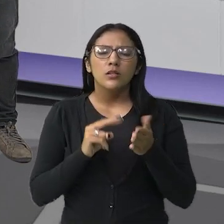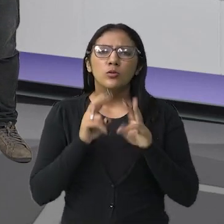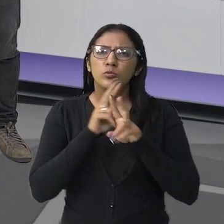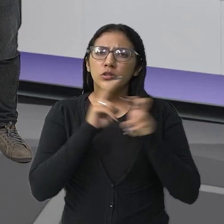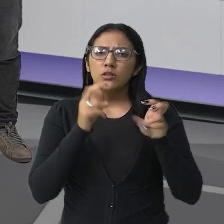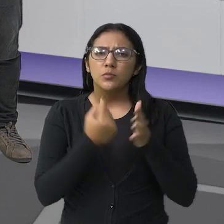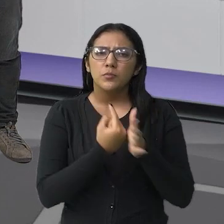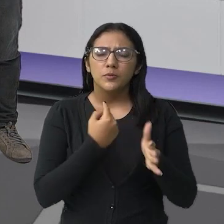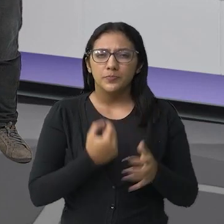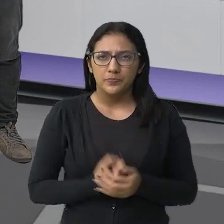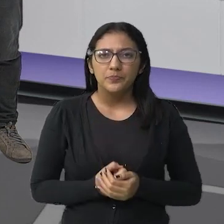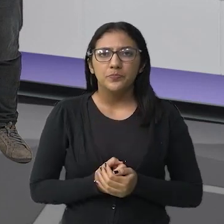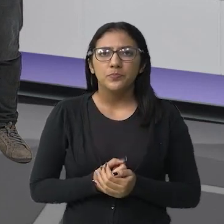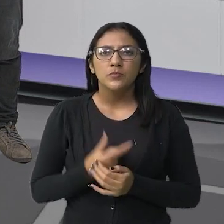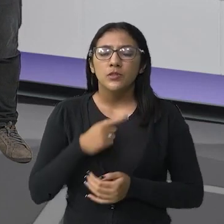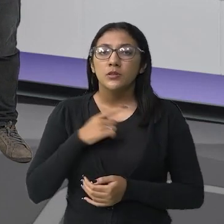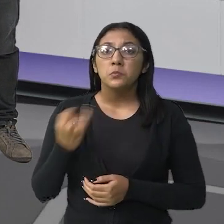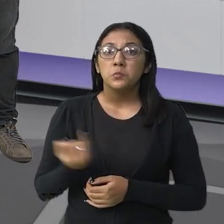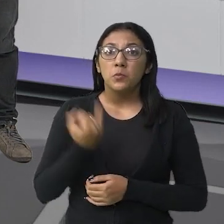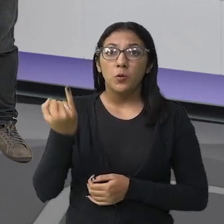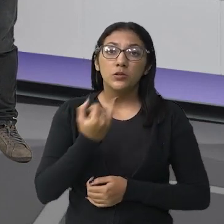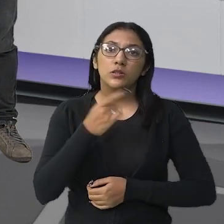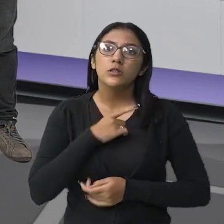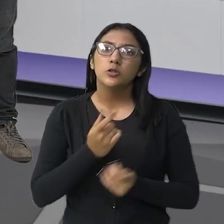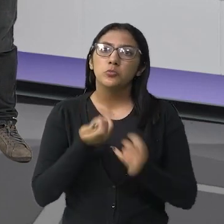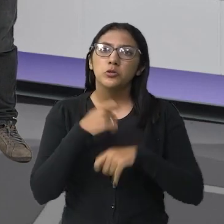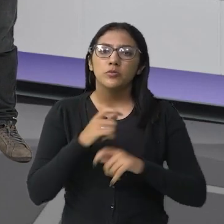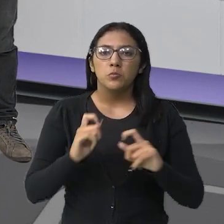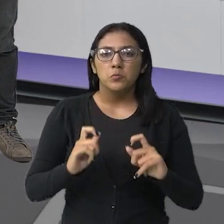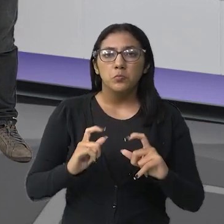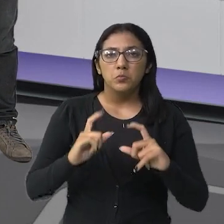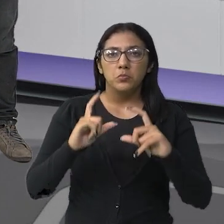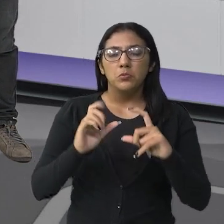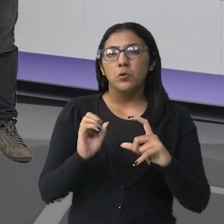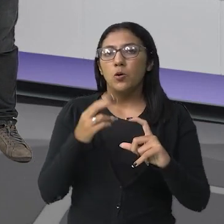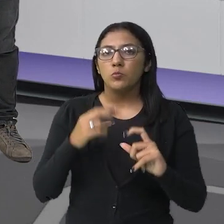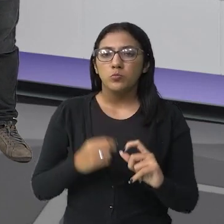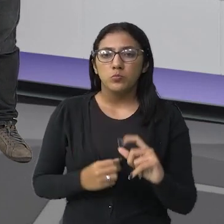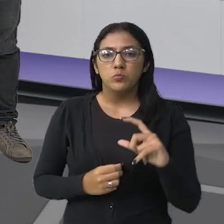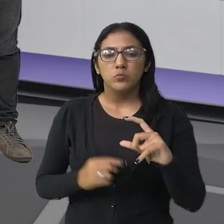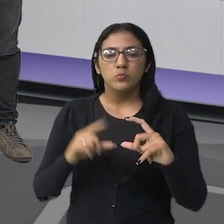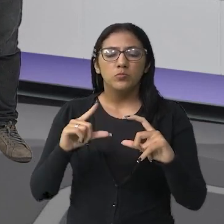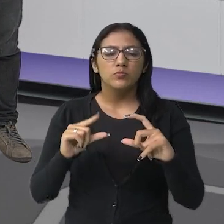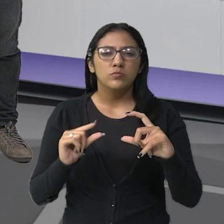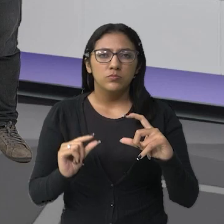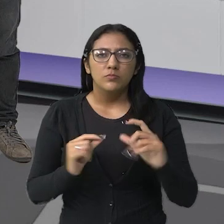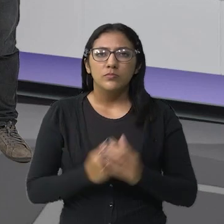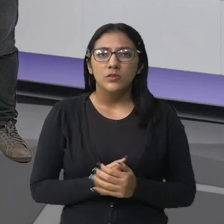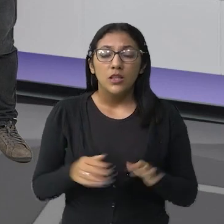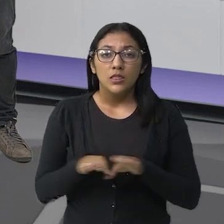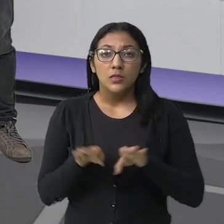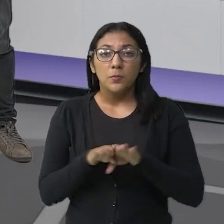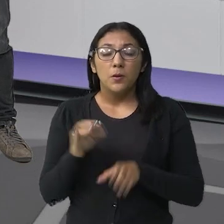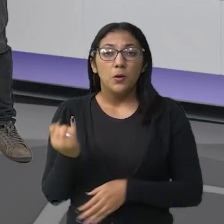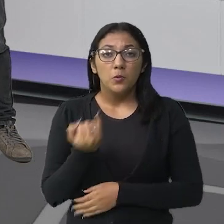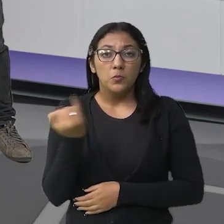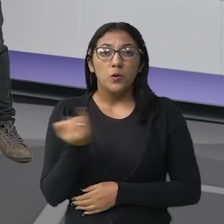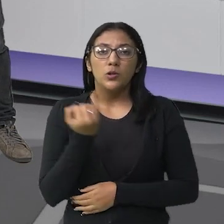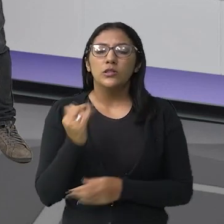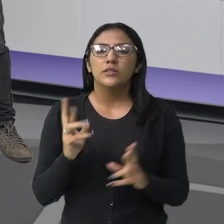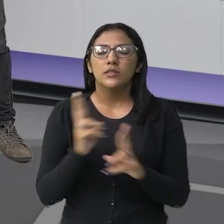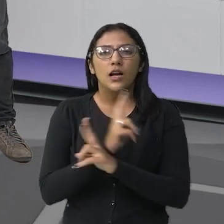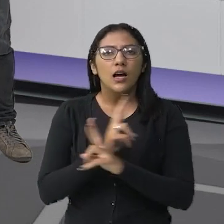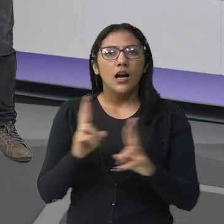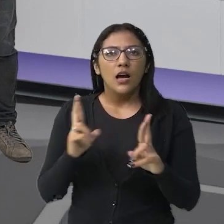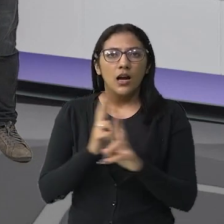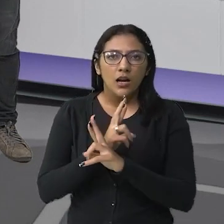é fundamental que exista a proporcionalidade, tá? Além disso, é de grande importância a identificação da